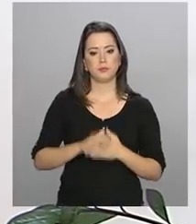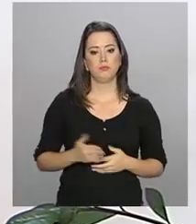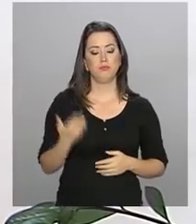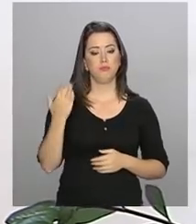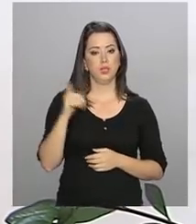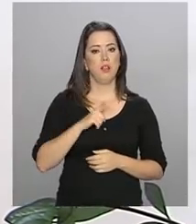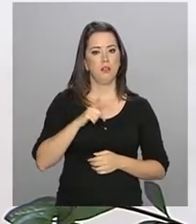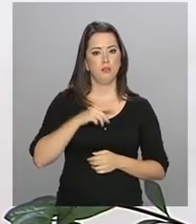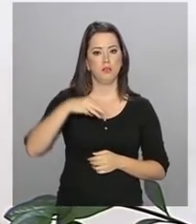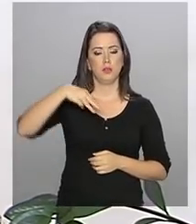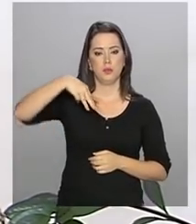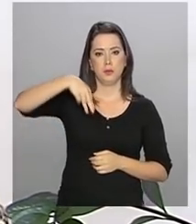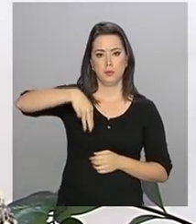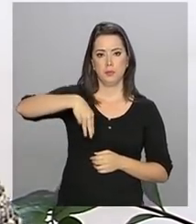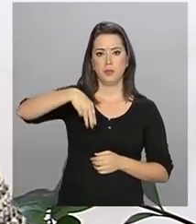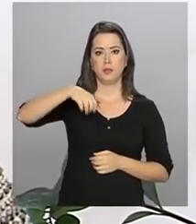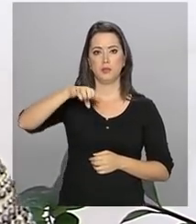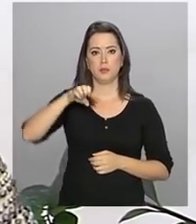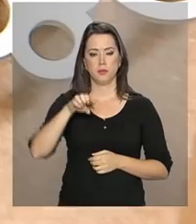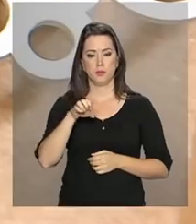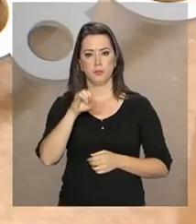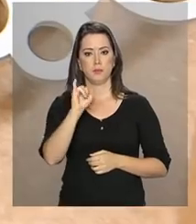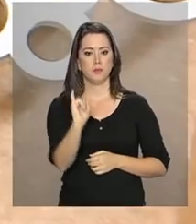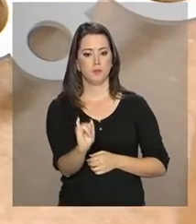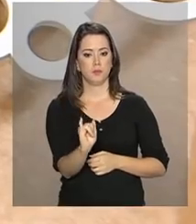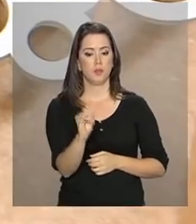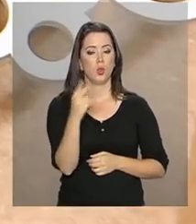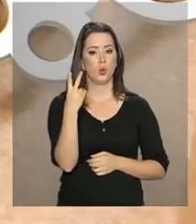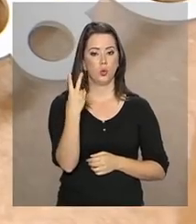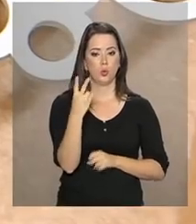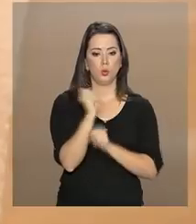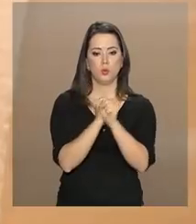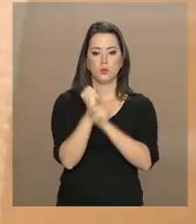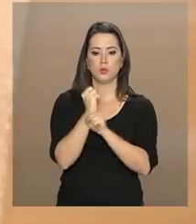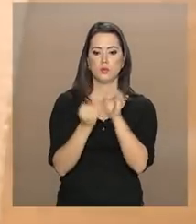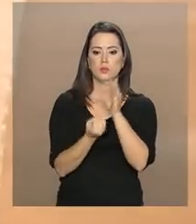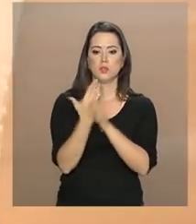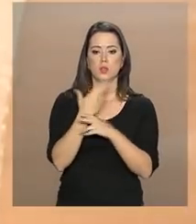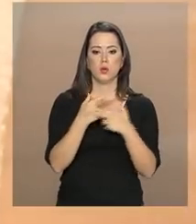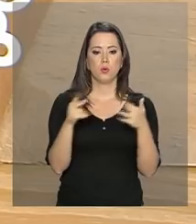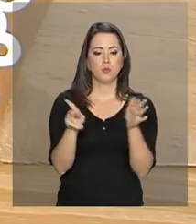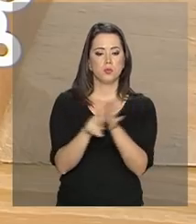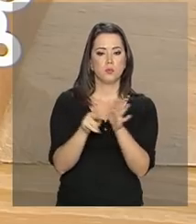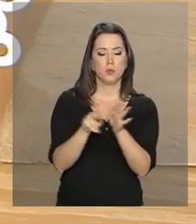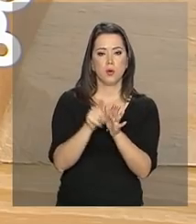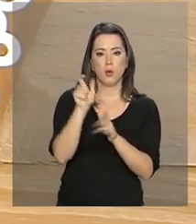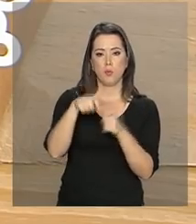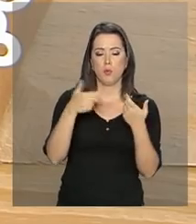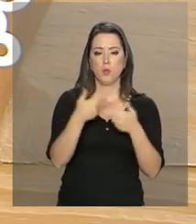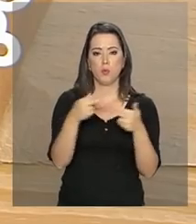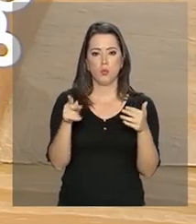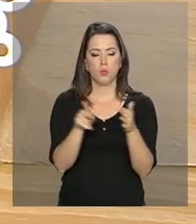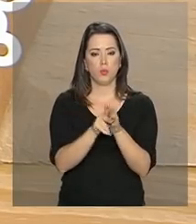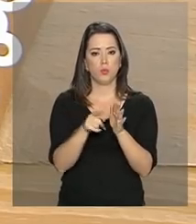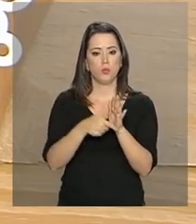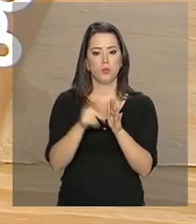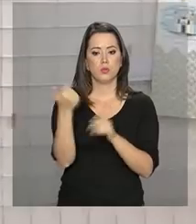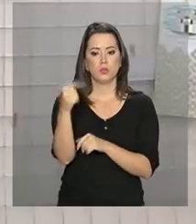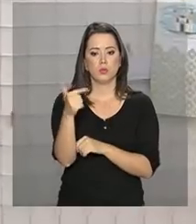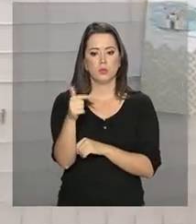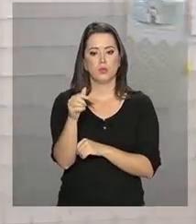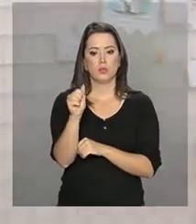Annelise é microempreendedora individual em Brasília. Há 2 anos, ela cria acessórios femininos com material